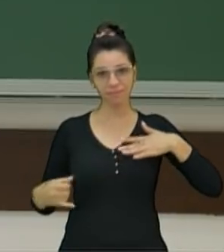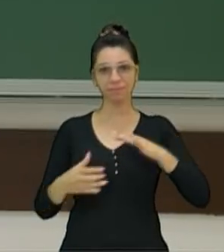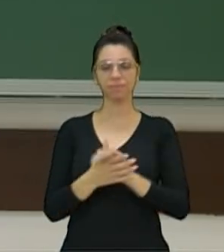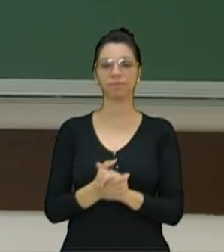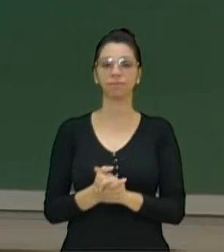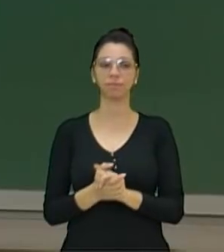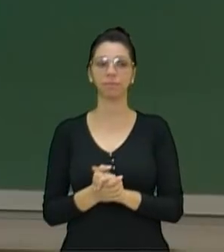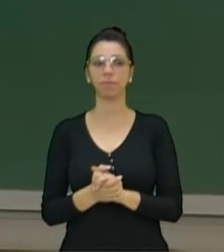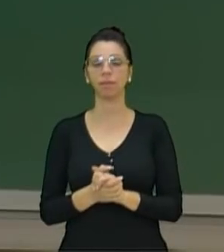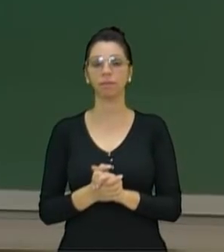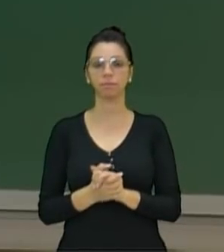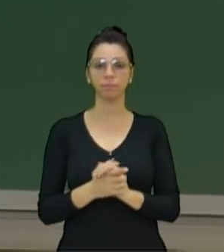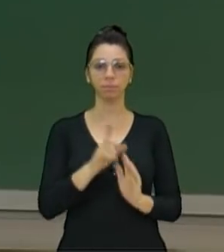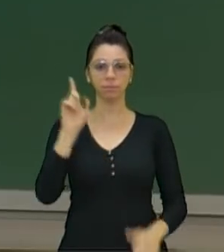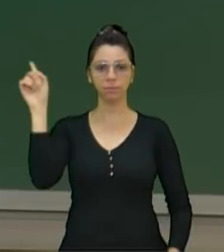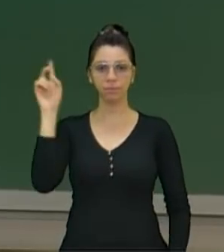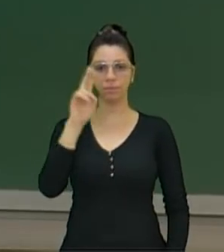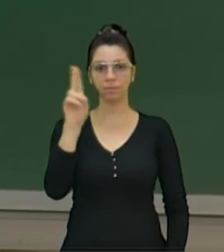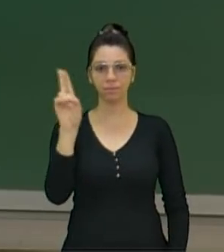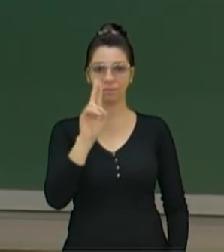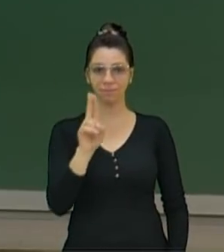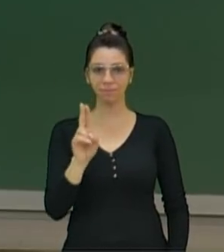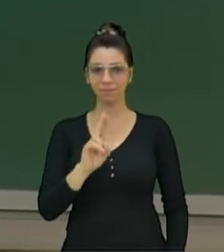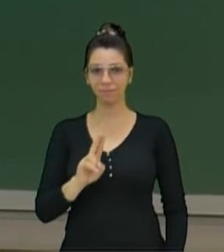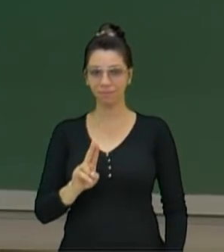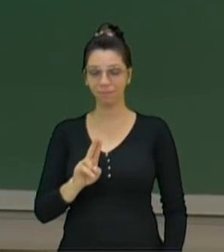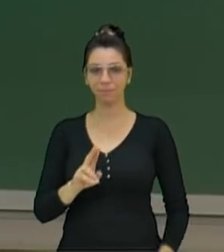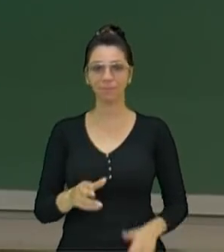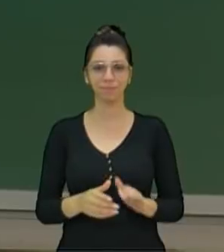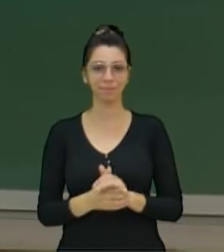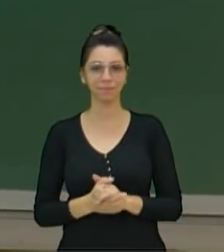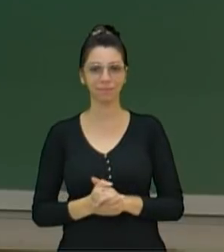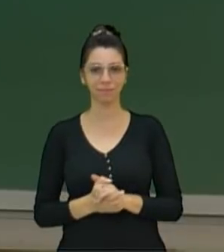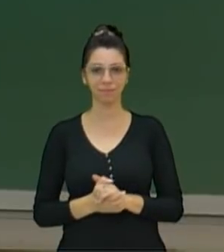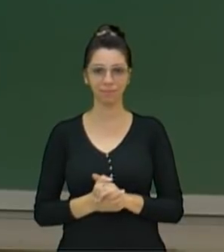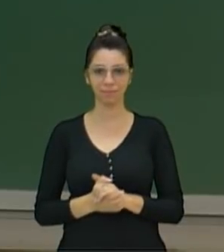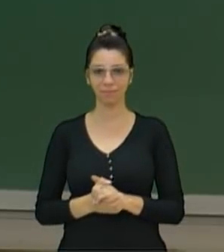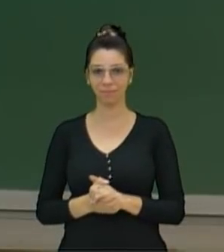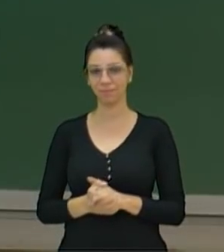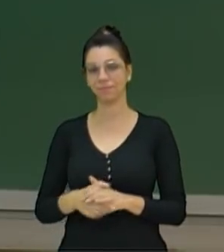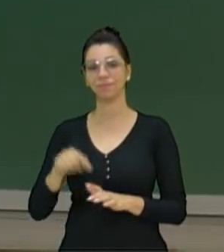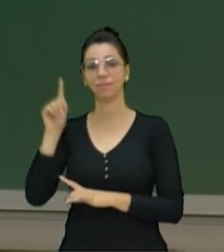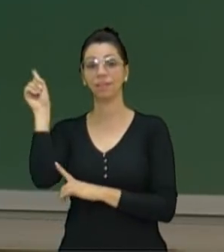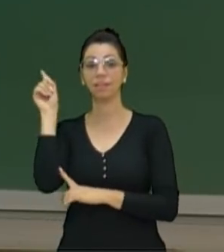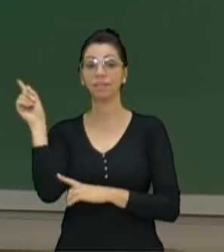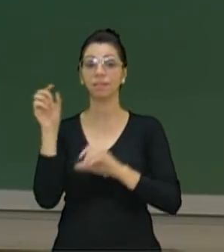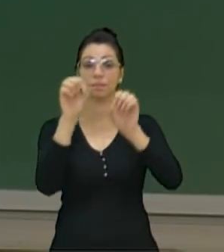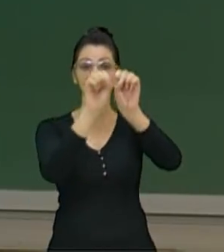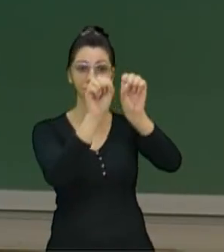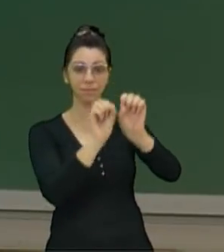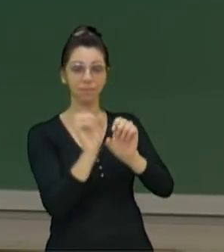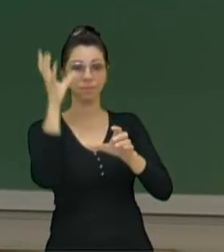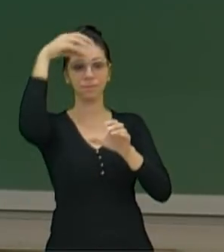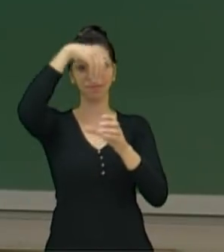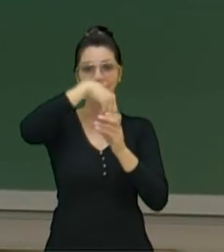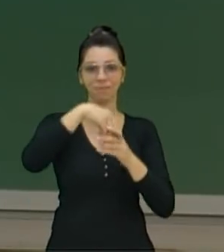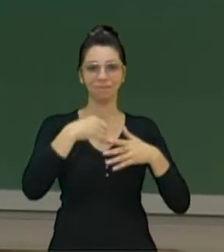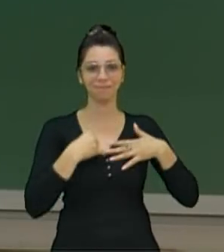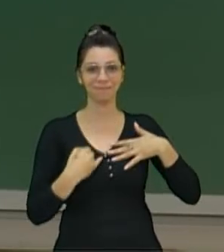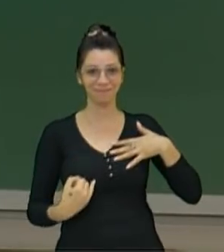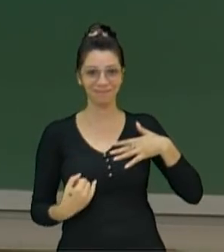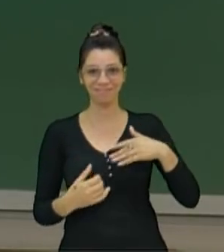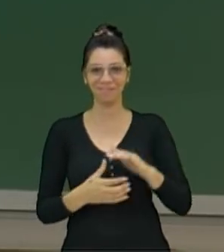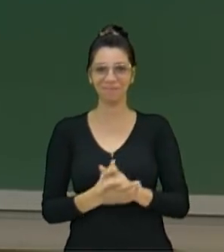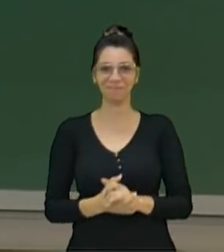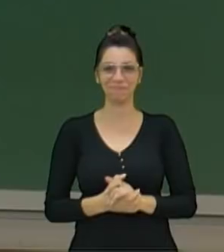linfonodos, timo, tonsilas e baço. Essas são as estruturas que compõem o sistema